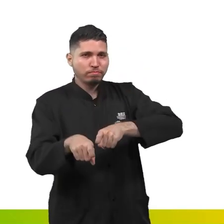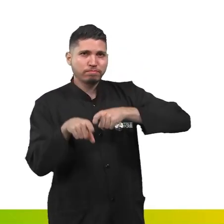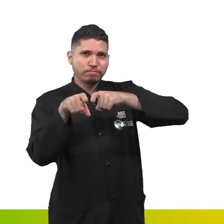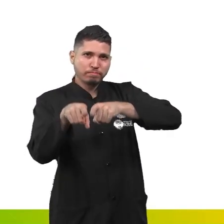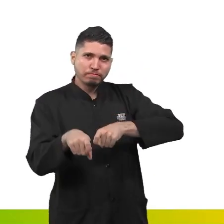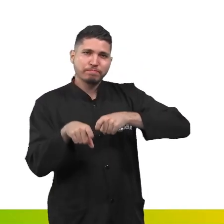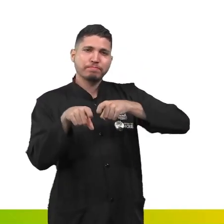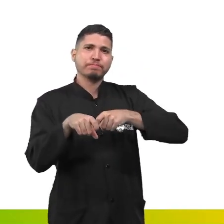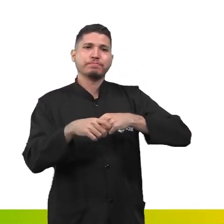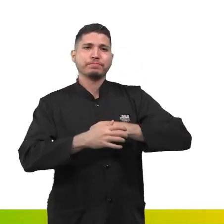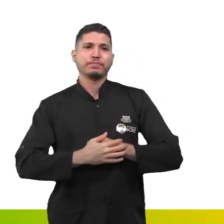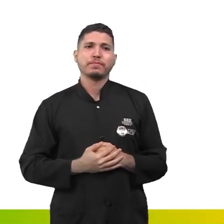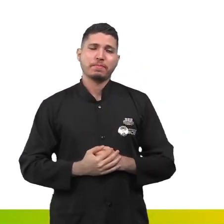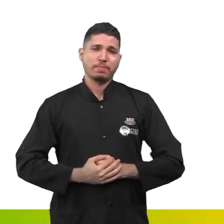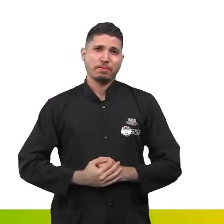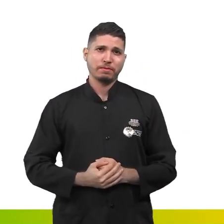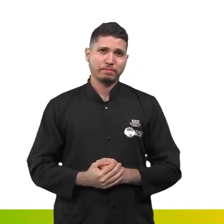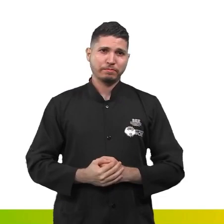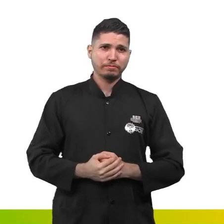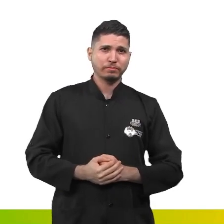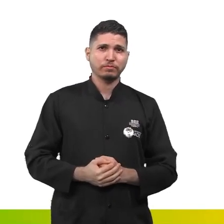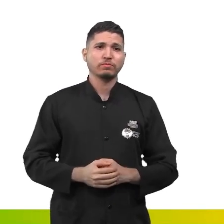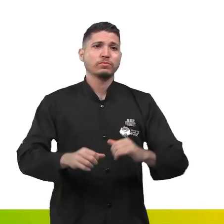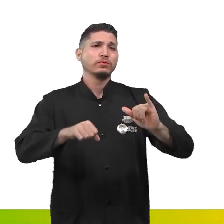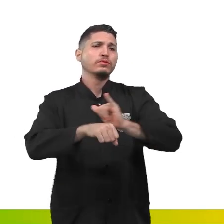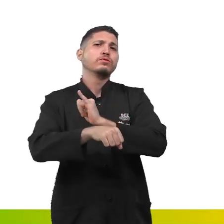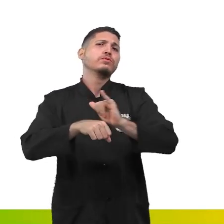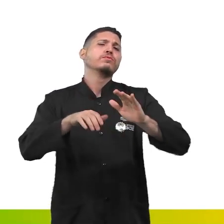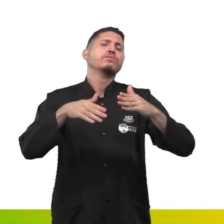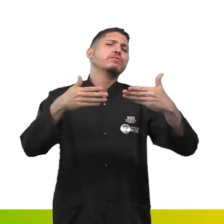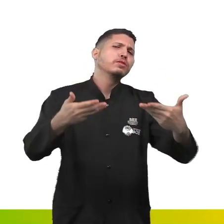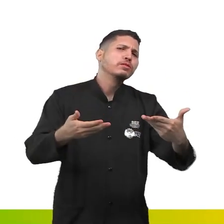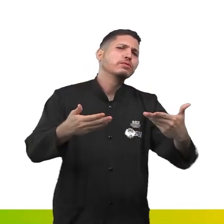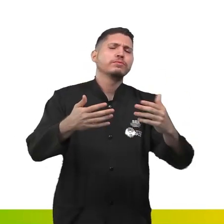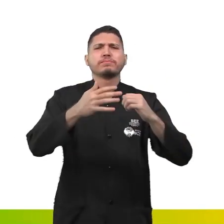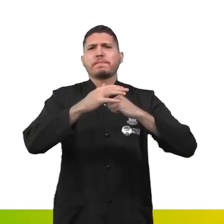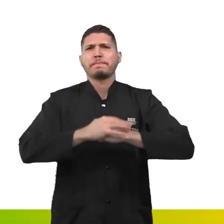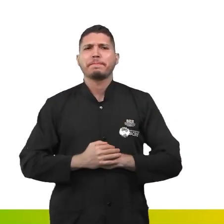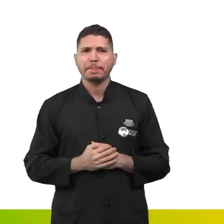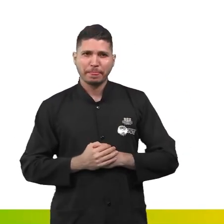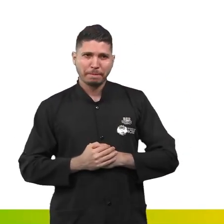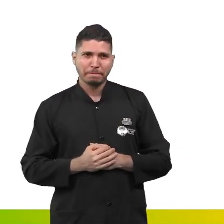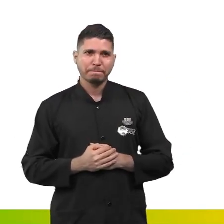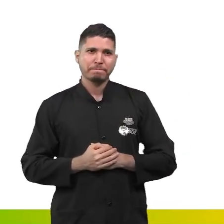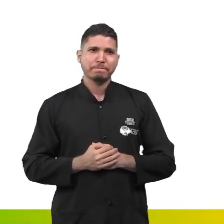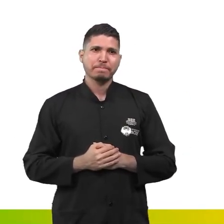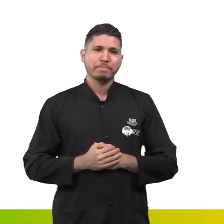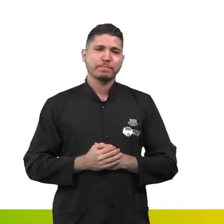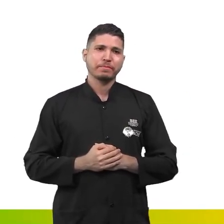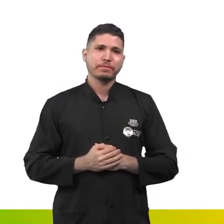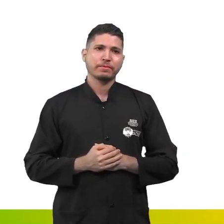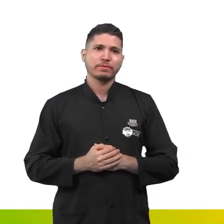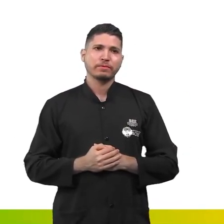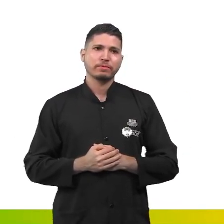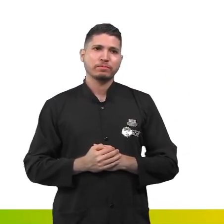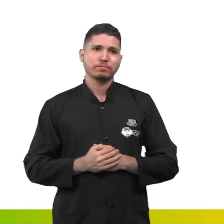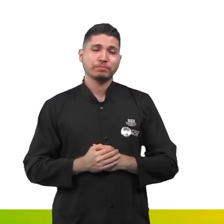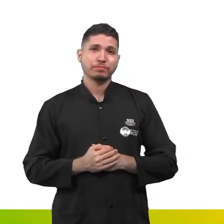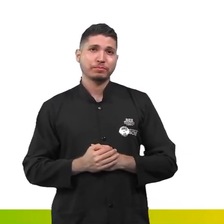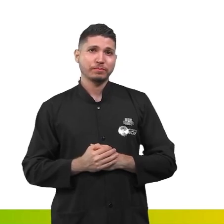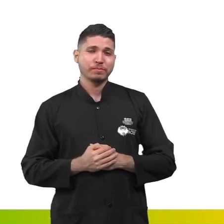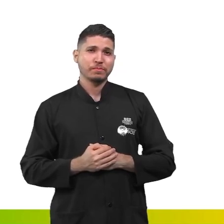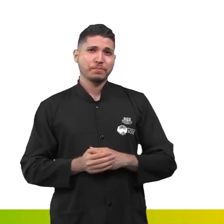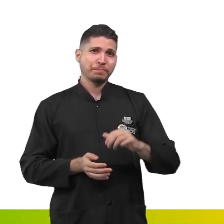fazer? Não é? O que podemos fazer? Uma fiscalização mais eficiente para cumprir as leis ambientais, não